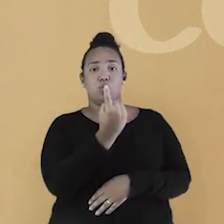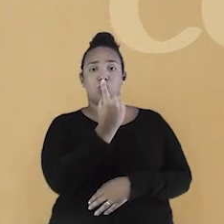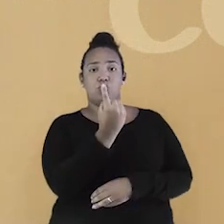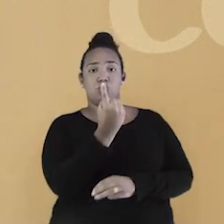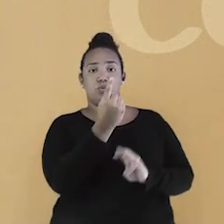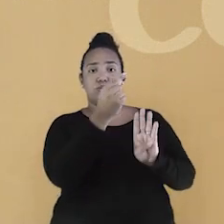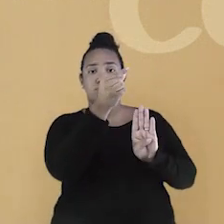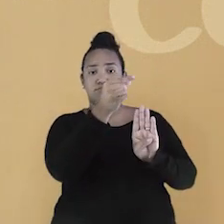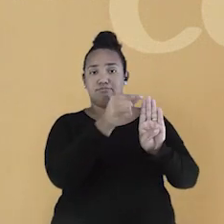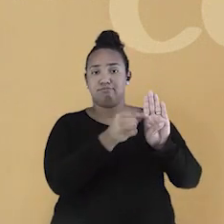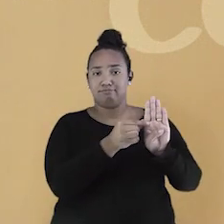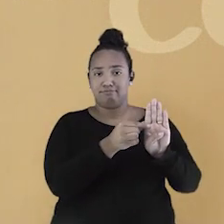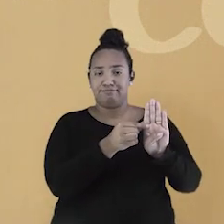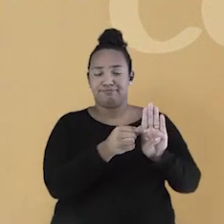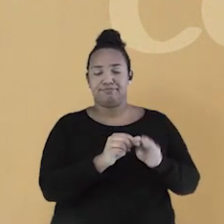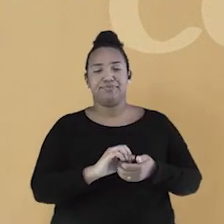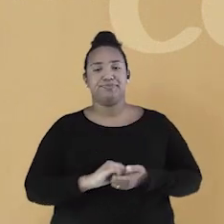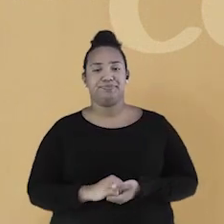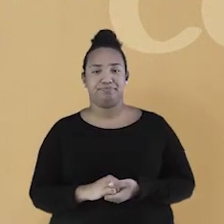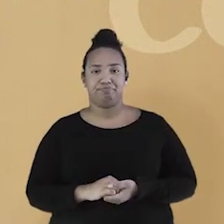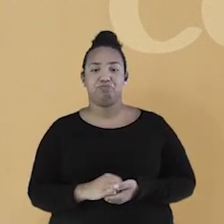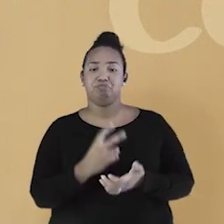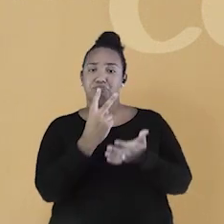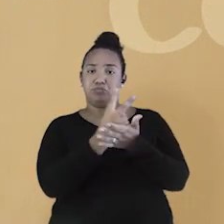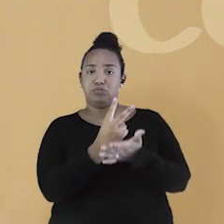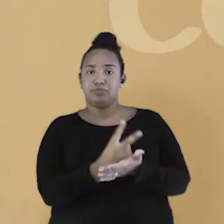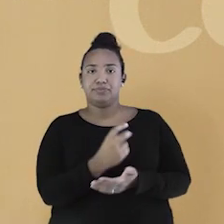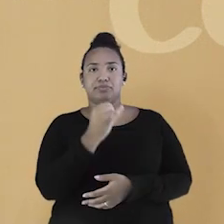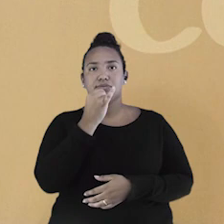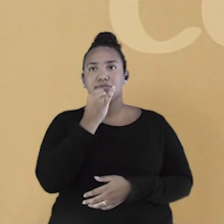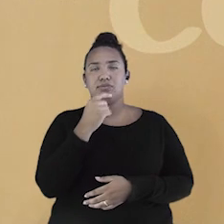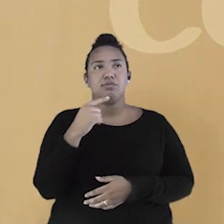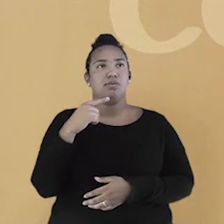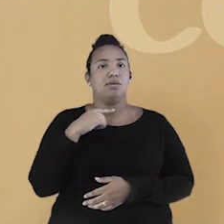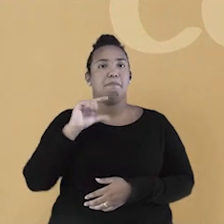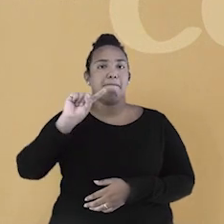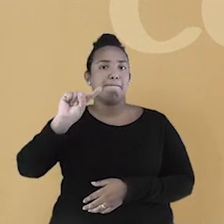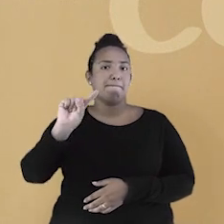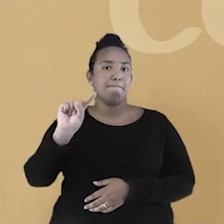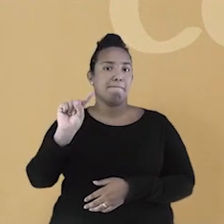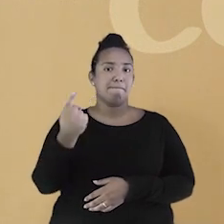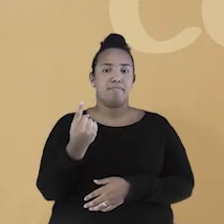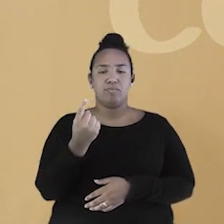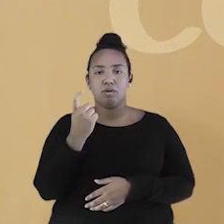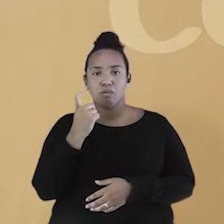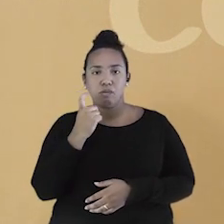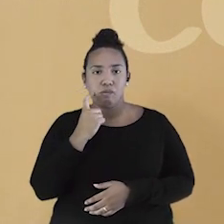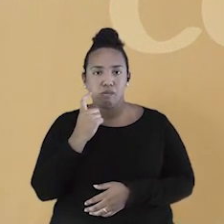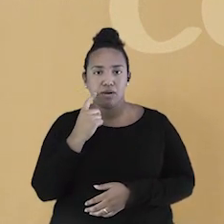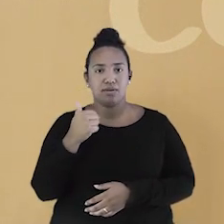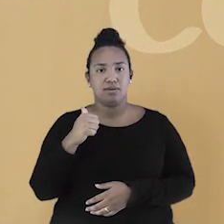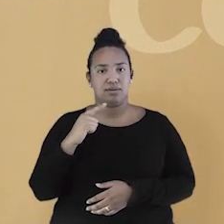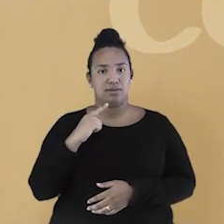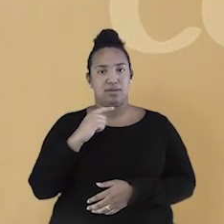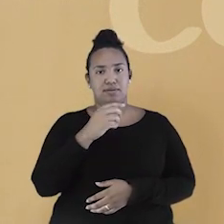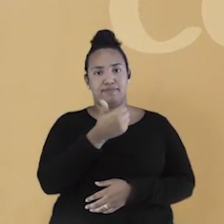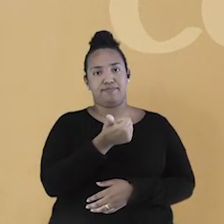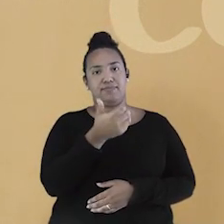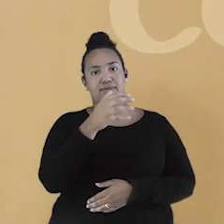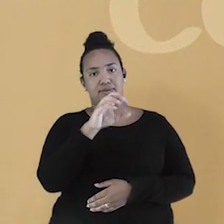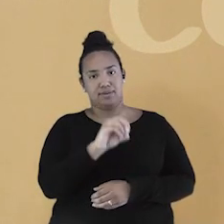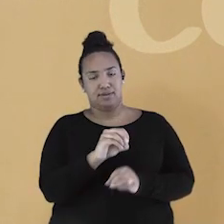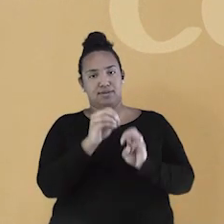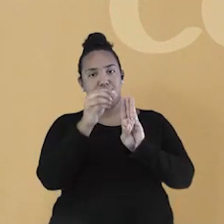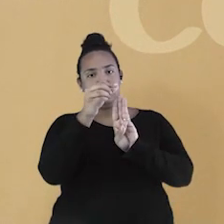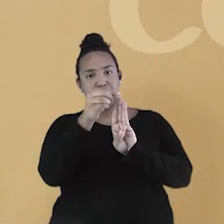assim por diante. Se eu tenho 1000 unidades de bala, eu tenho 10 centenas, que é igual